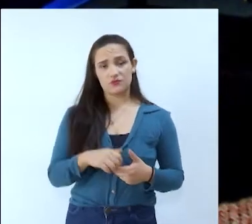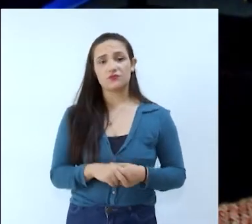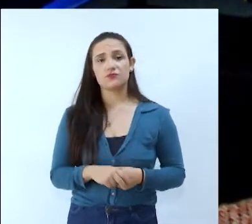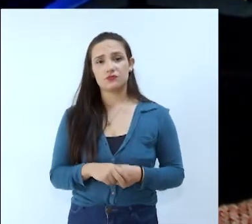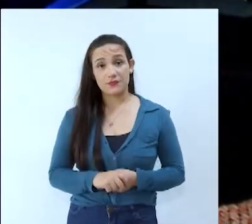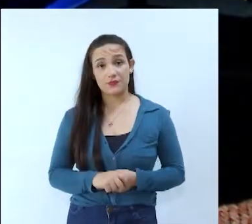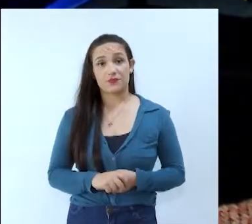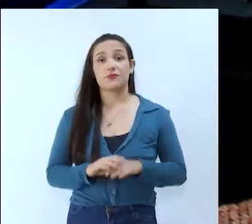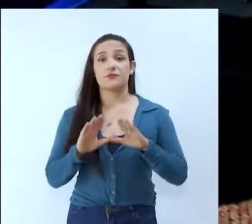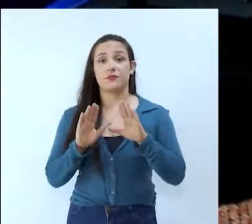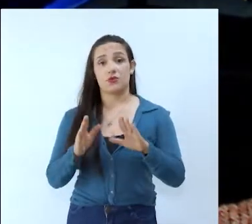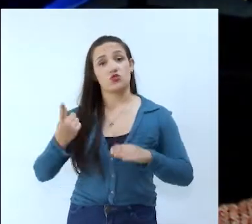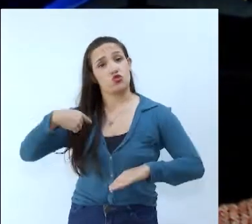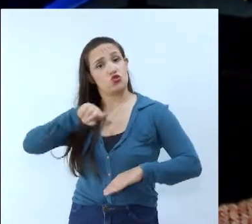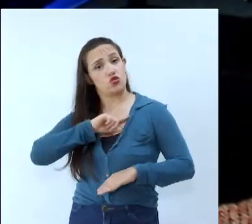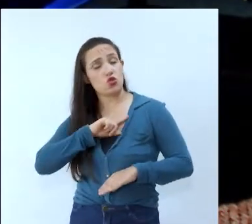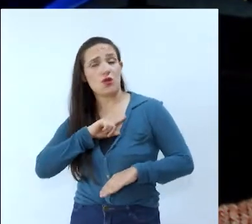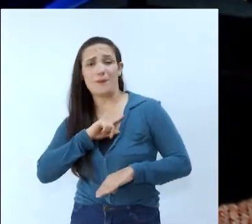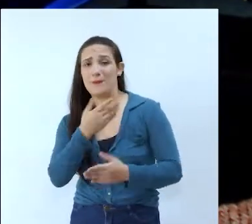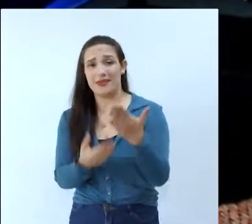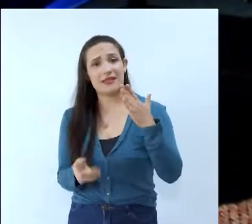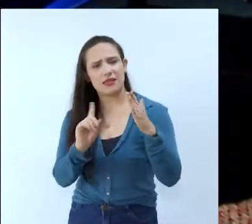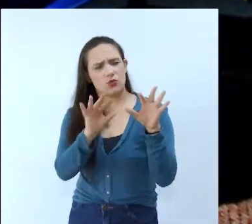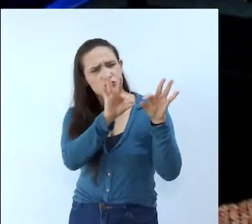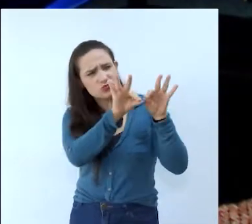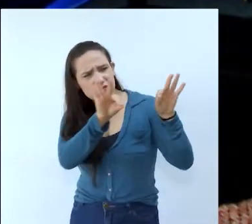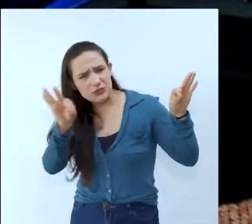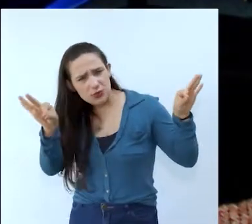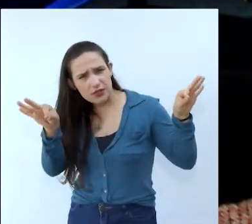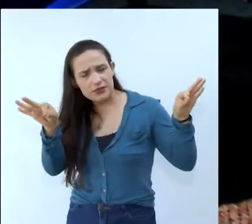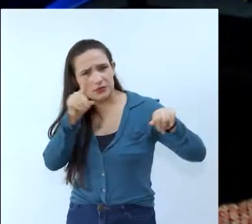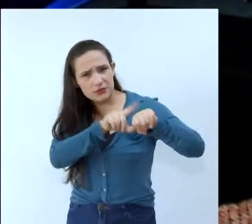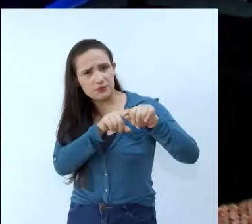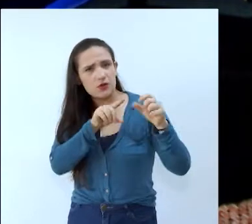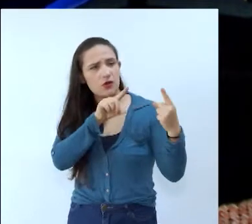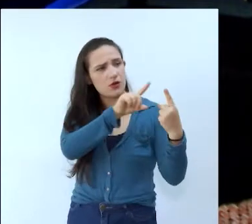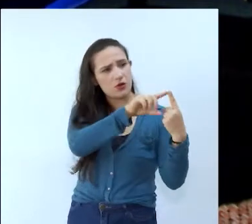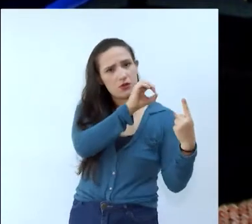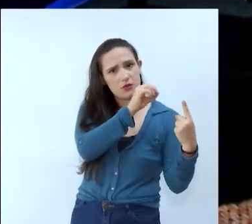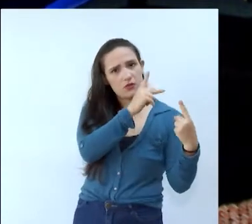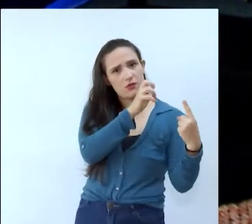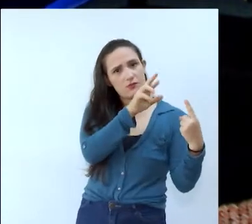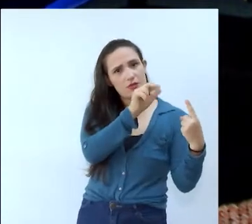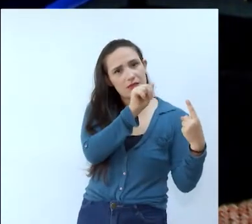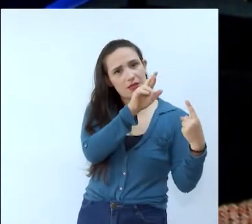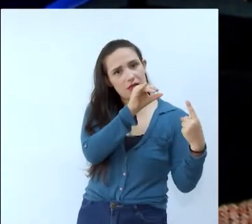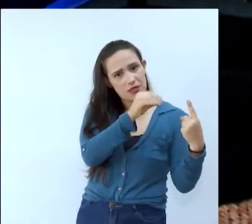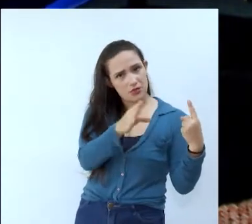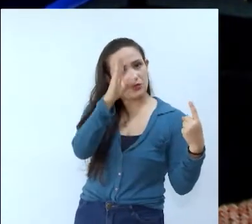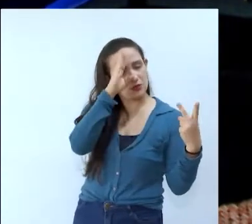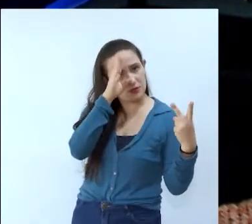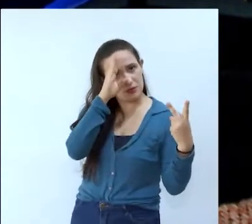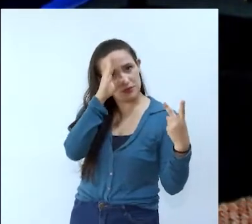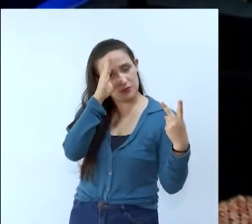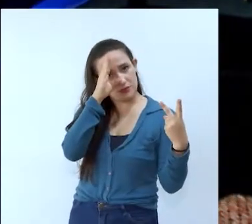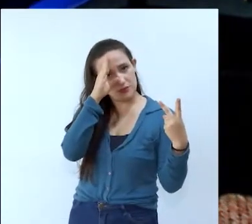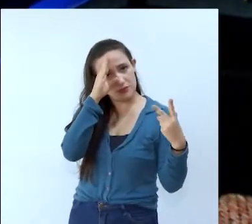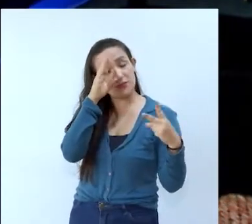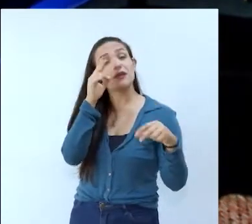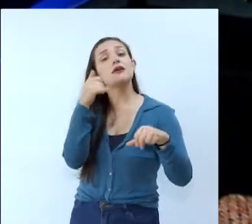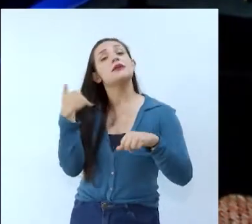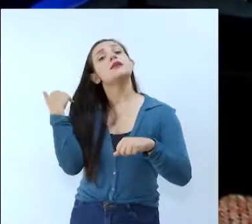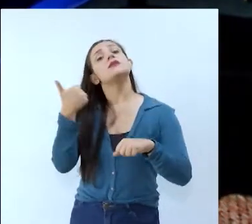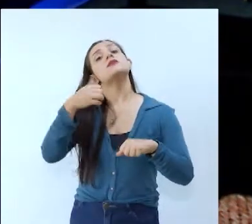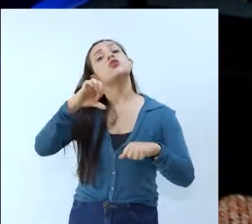foi pro Palmeiras? 20 anos. E como é que foi a saída para o Palmeiras? Algum olheiro? Como é que funciona essa questão dele para o Palmeiras? Então, né, depois que eu